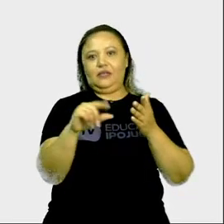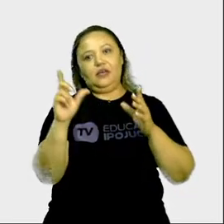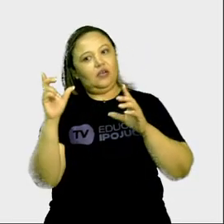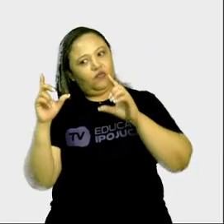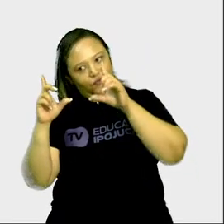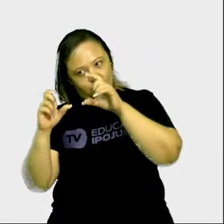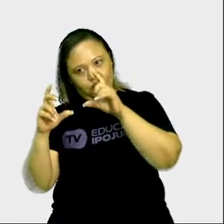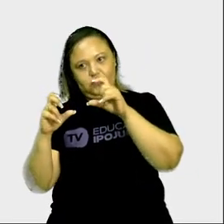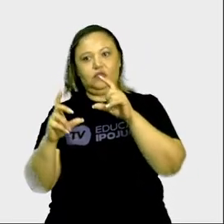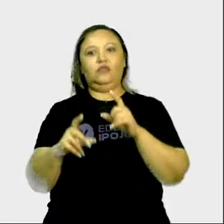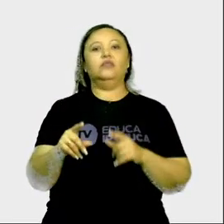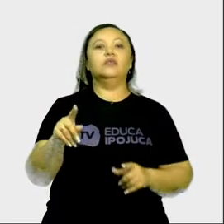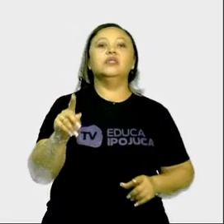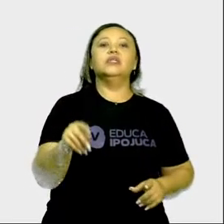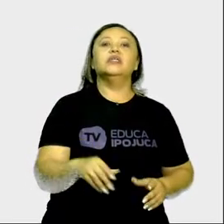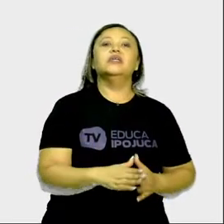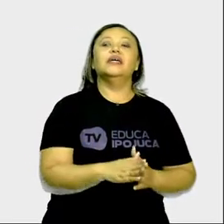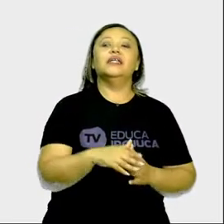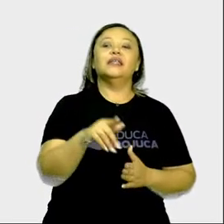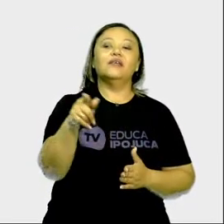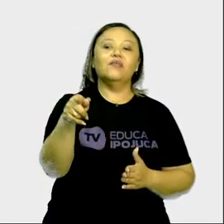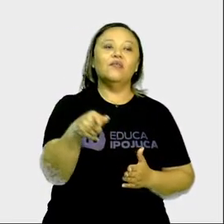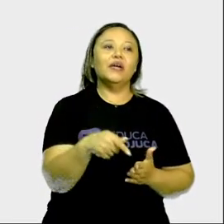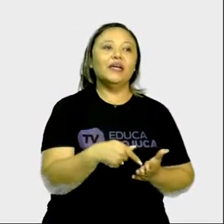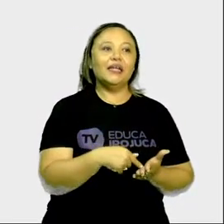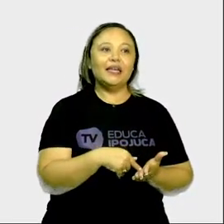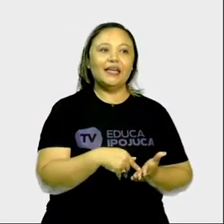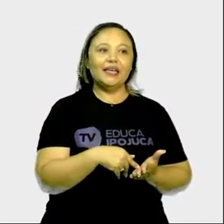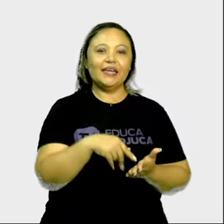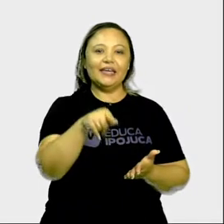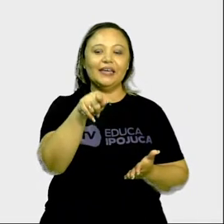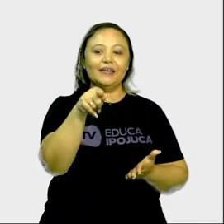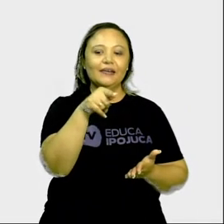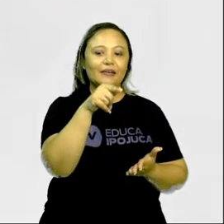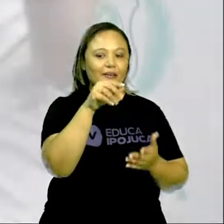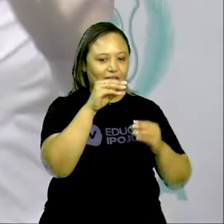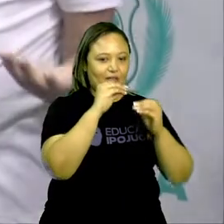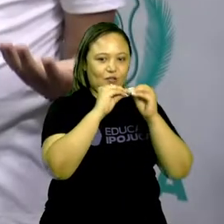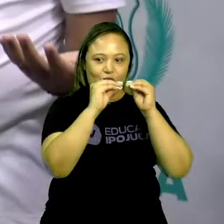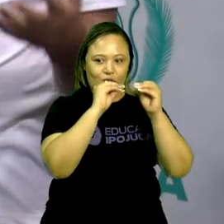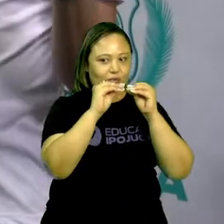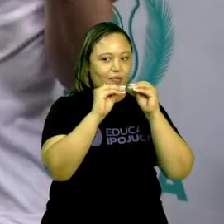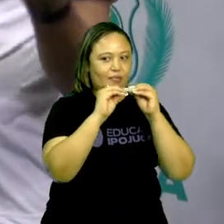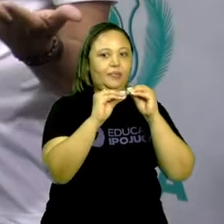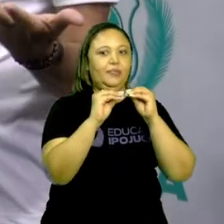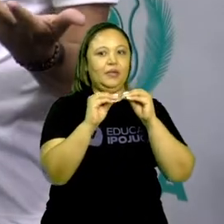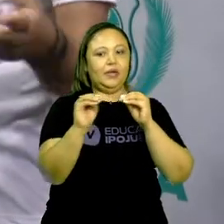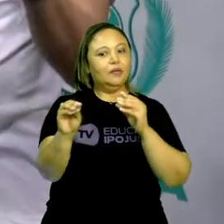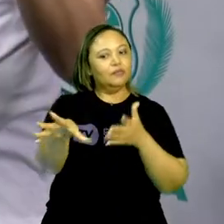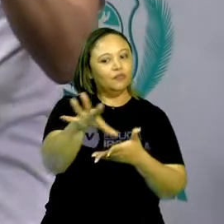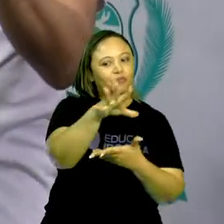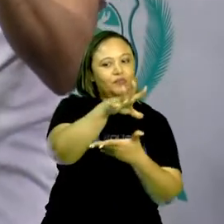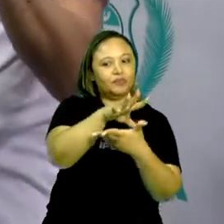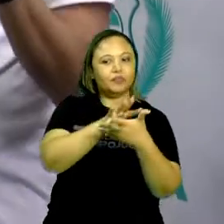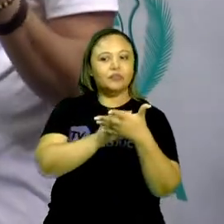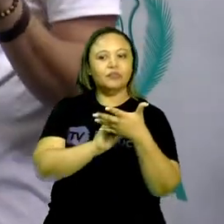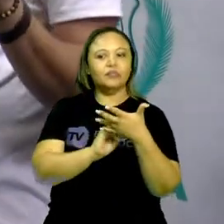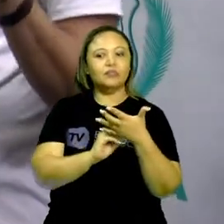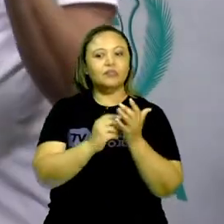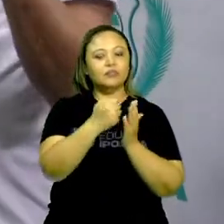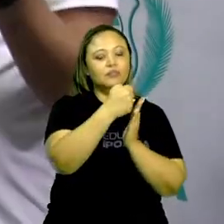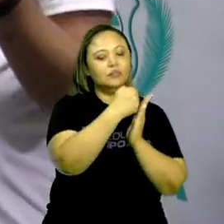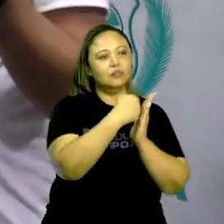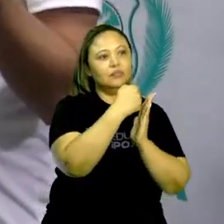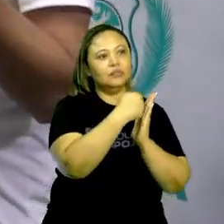que foi marido dela 2 vezes, ela casou com esse cara 2 vezes. E Elizabeth Taylor casou 7 vezes, das 7, 2 foi com o mesmo